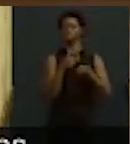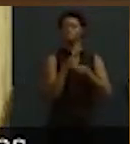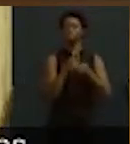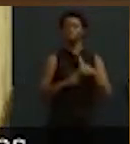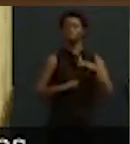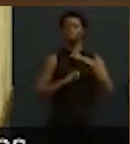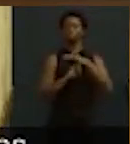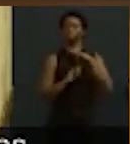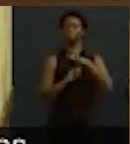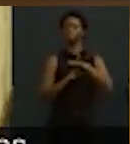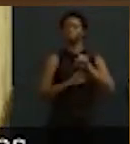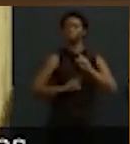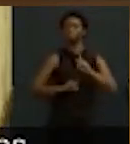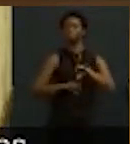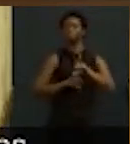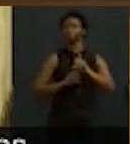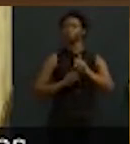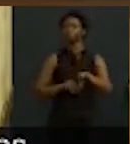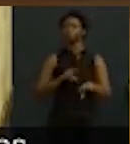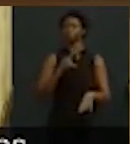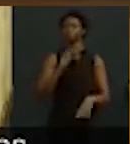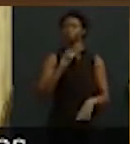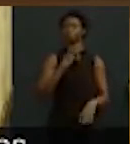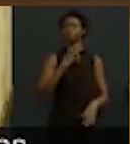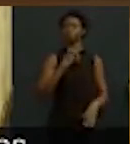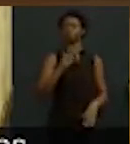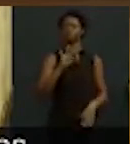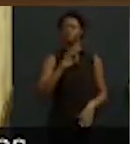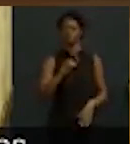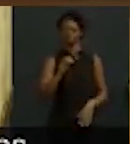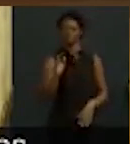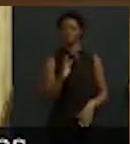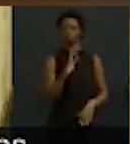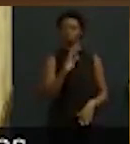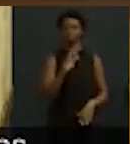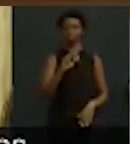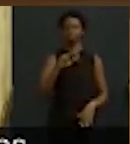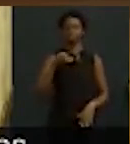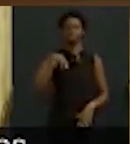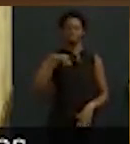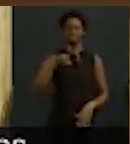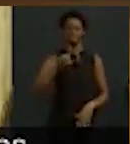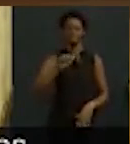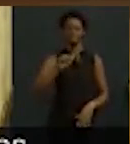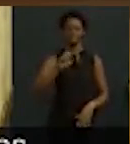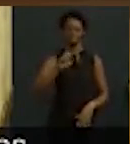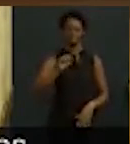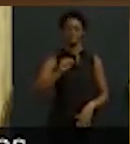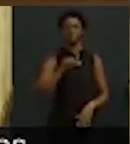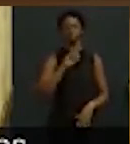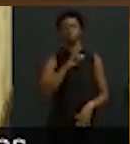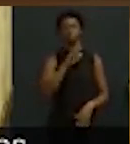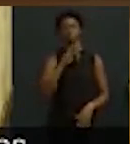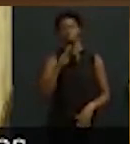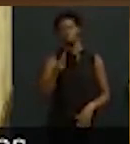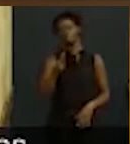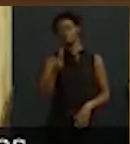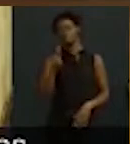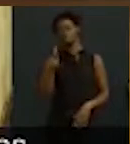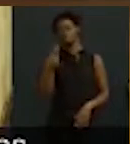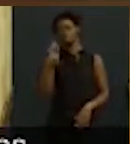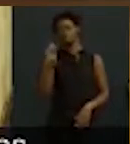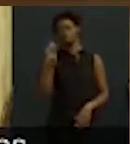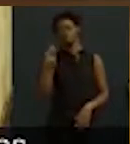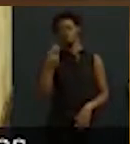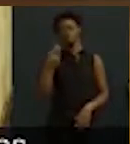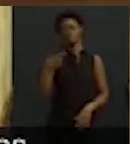de Educação Roberto Bernardes Barroso, IERBB MPRJ.